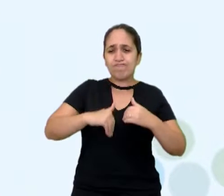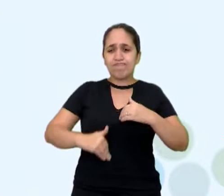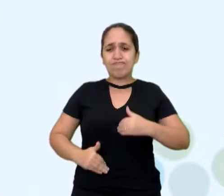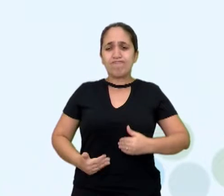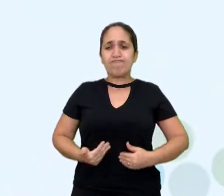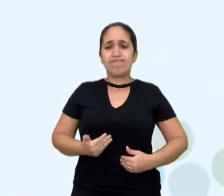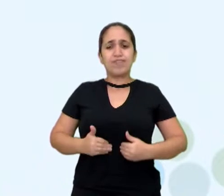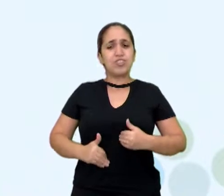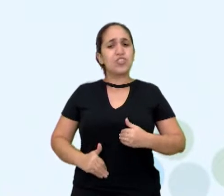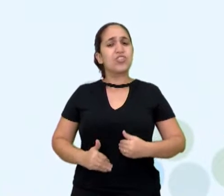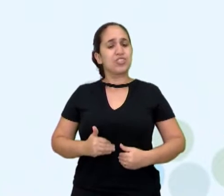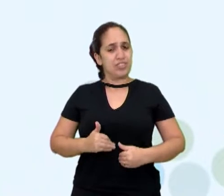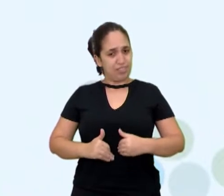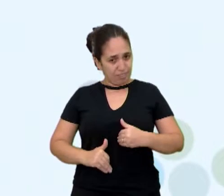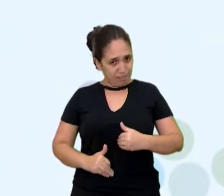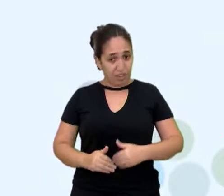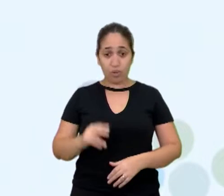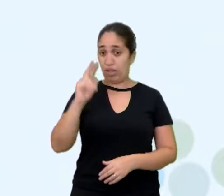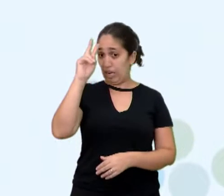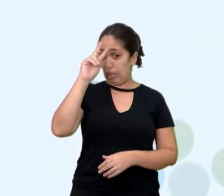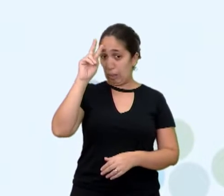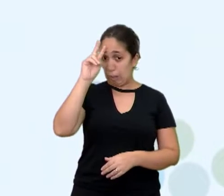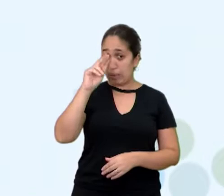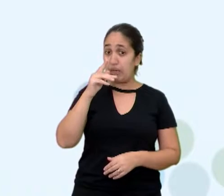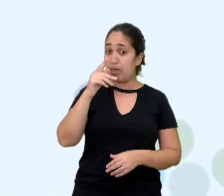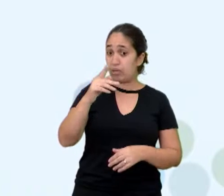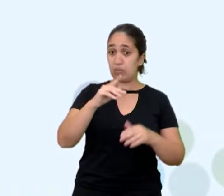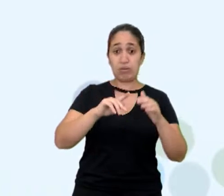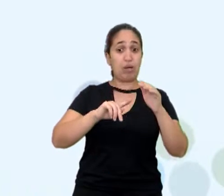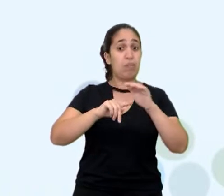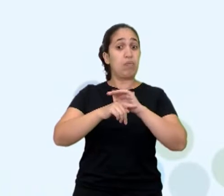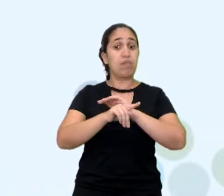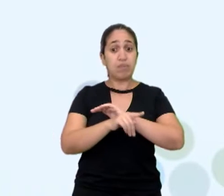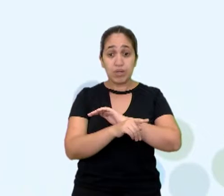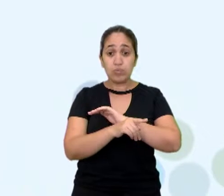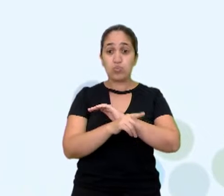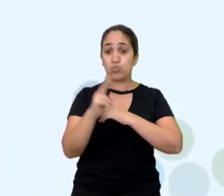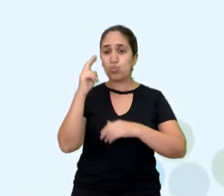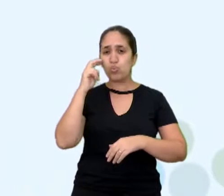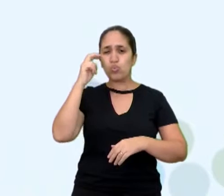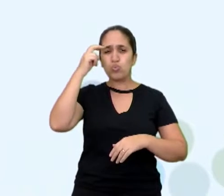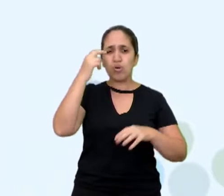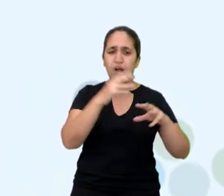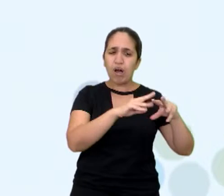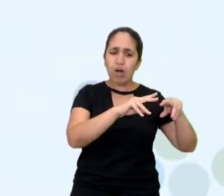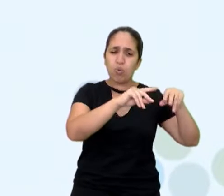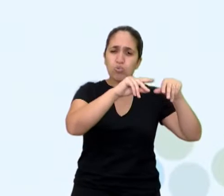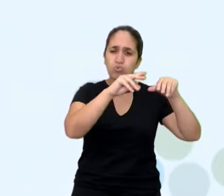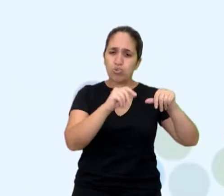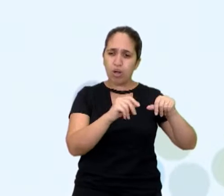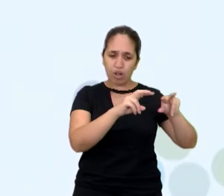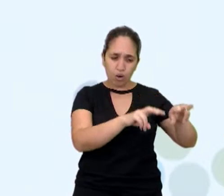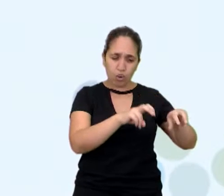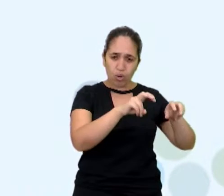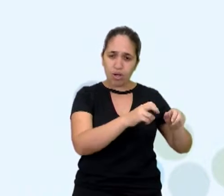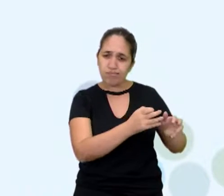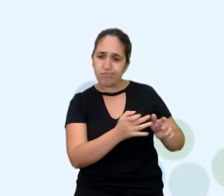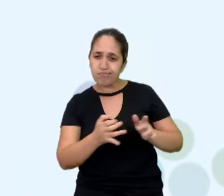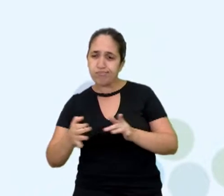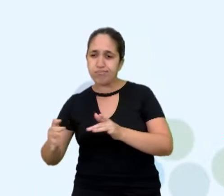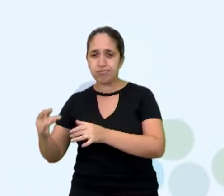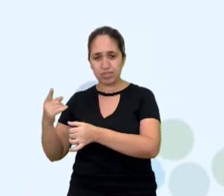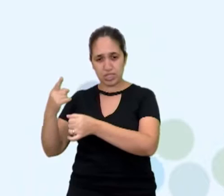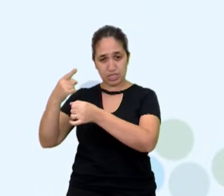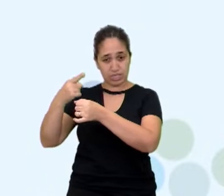digestão. Lembrando para vocês também que o nosso aprofundamento se chama a cultura do solo do campo à cidade, a unidade curricular